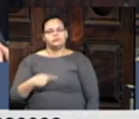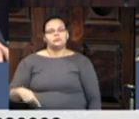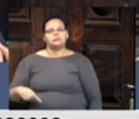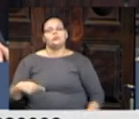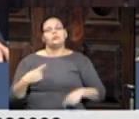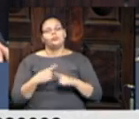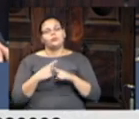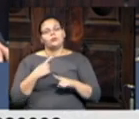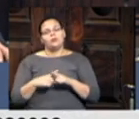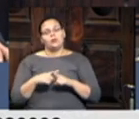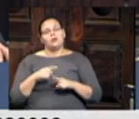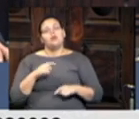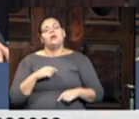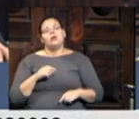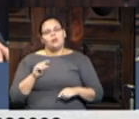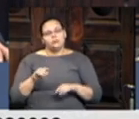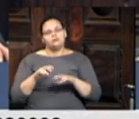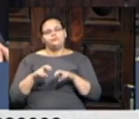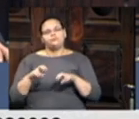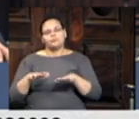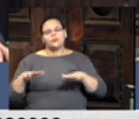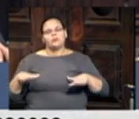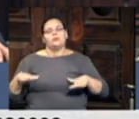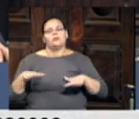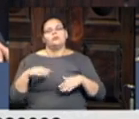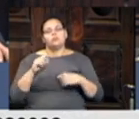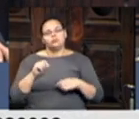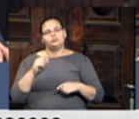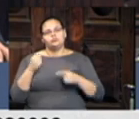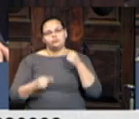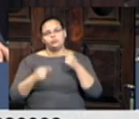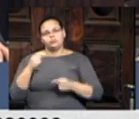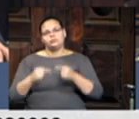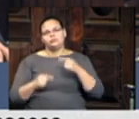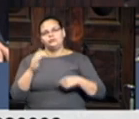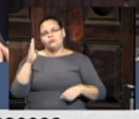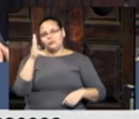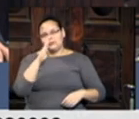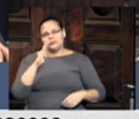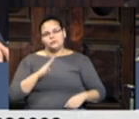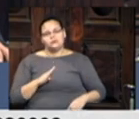Porque a Câmara Federal, a política brasileira vigente,